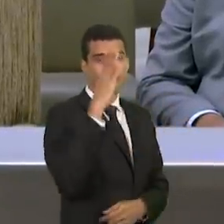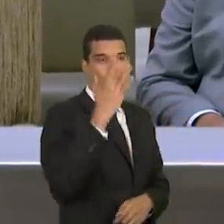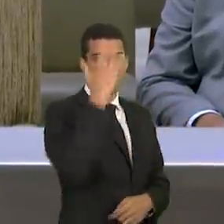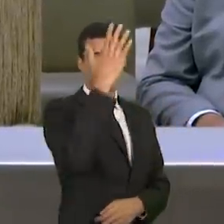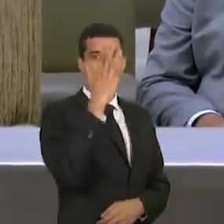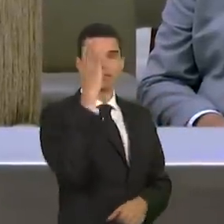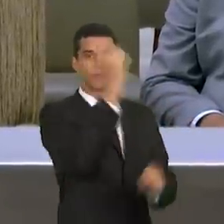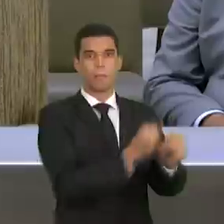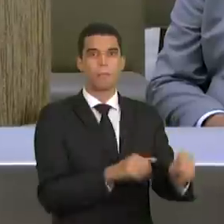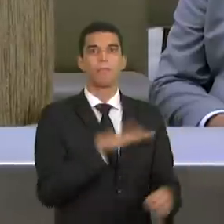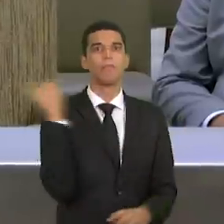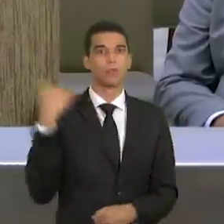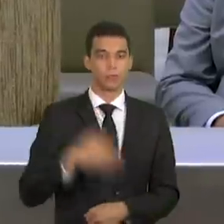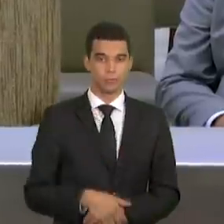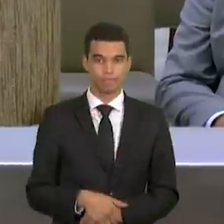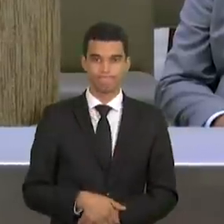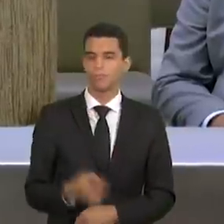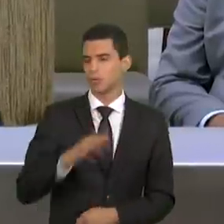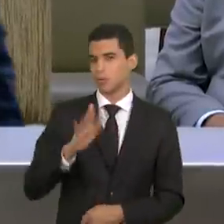tu tivestes compromisso.